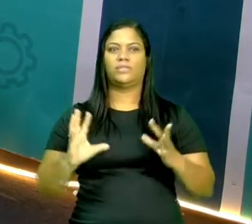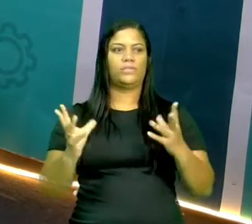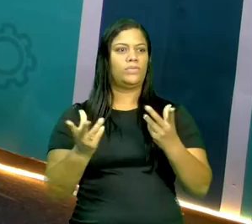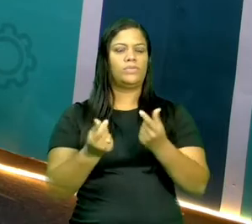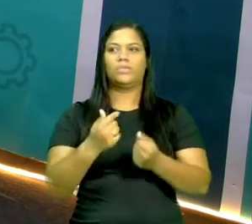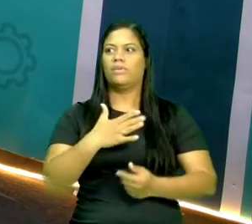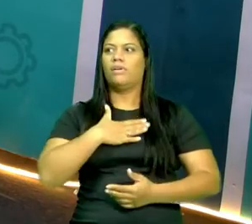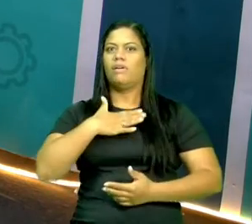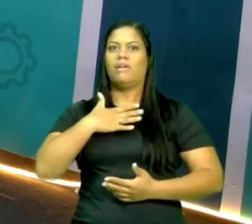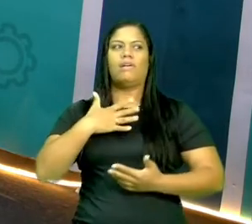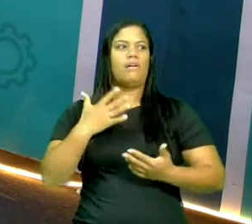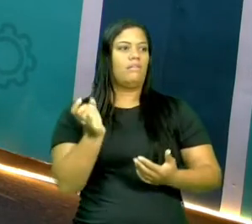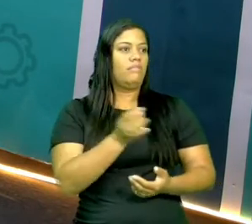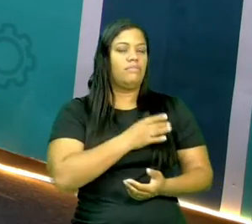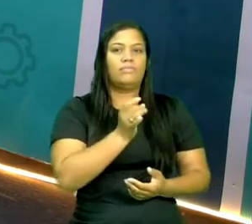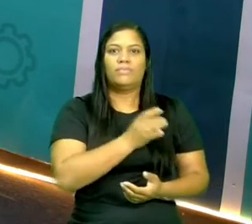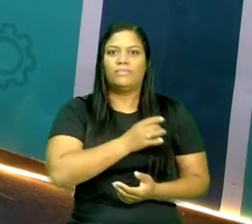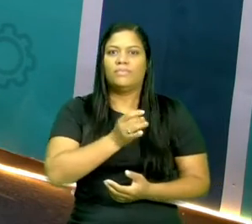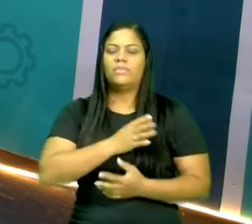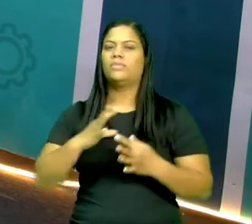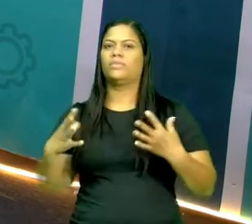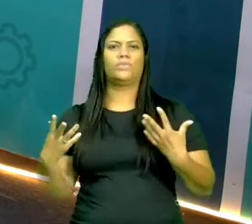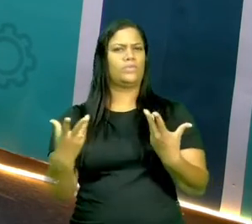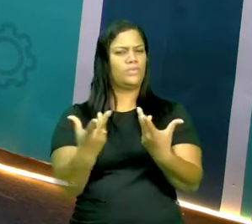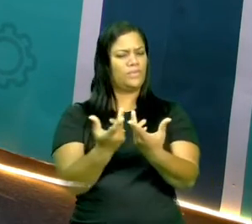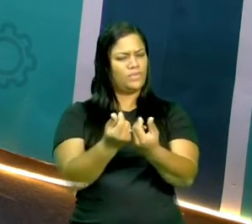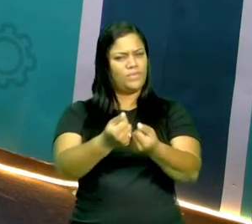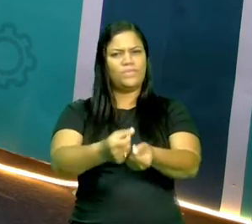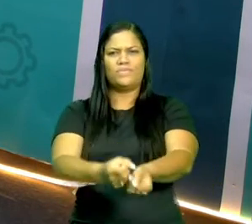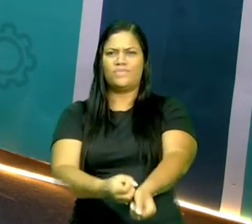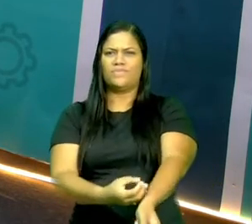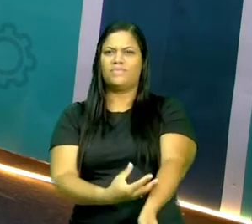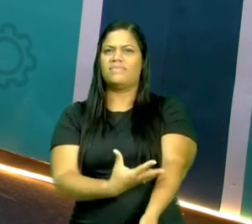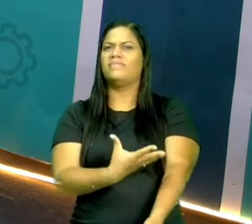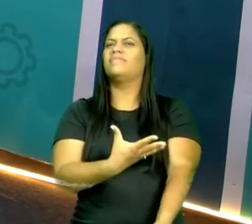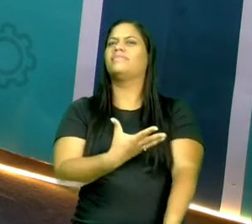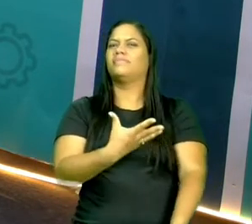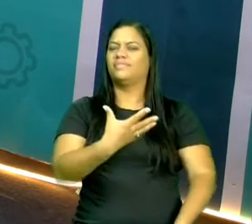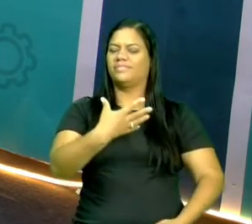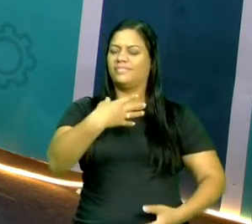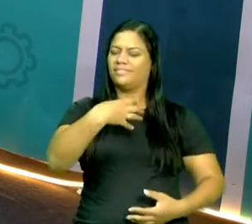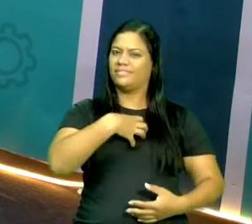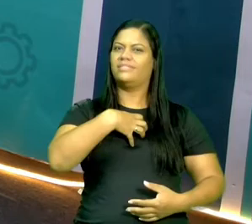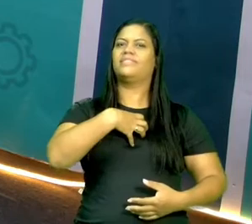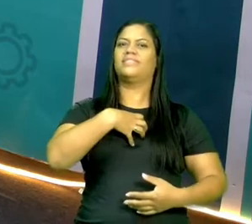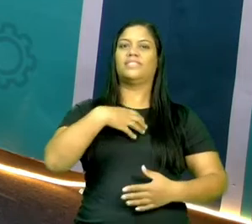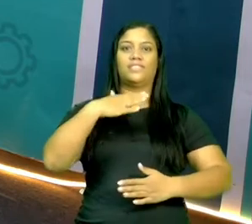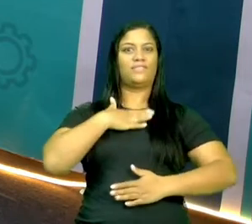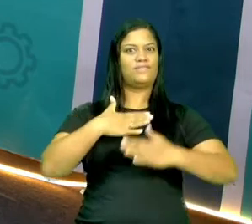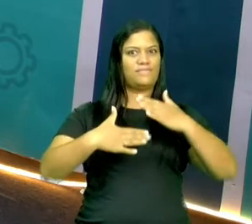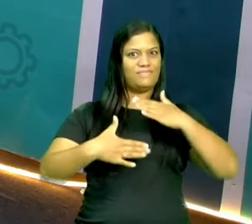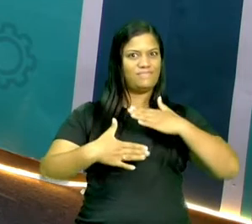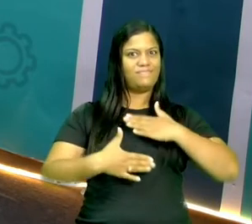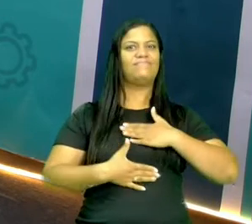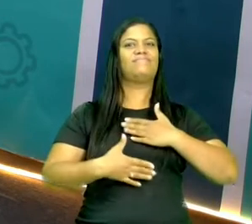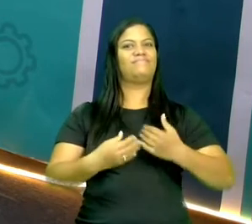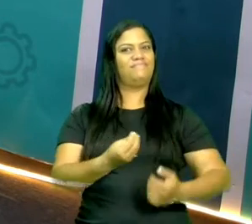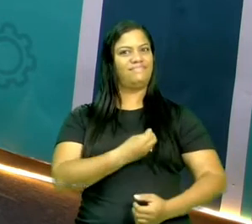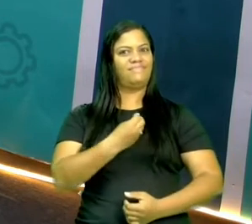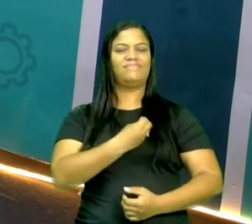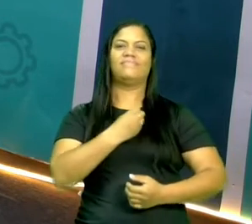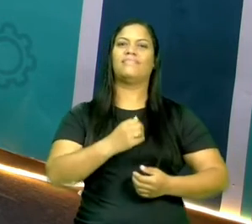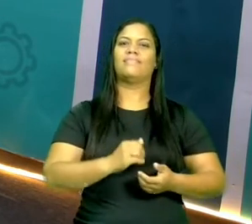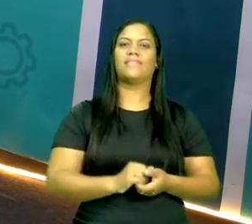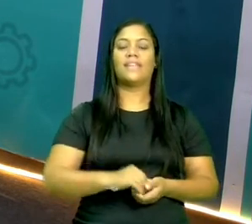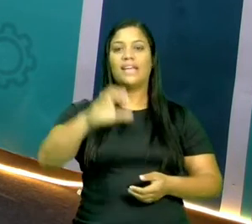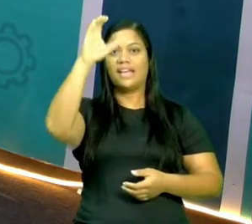mundo assustado, com medo. Tudo isso são emoções e faz parte da gente, meus amores.